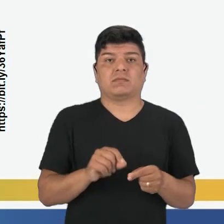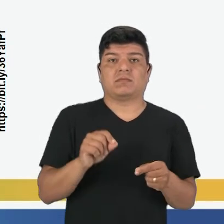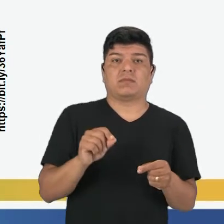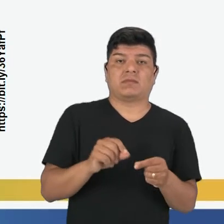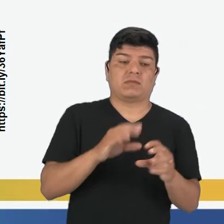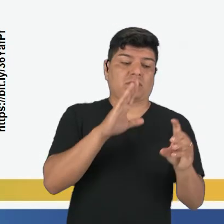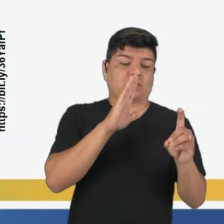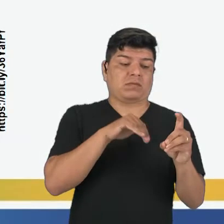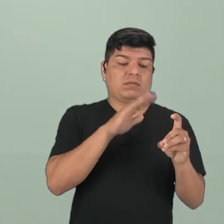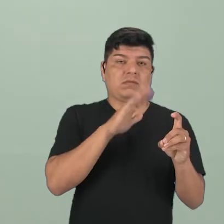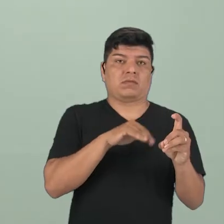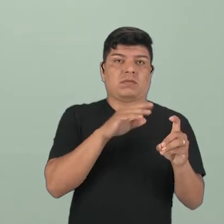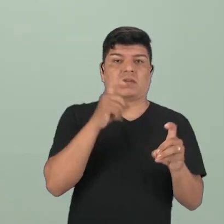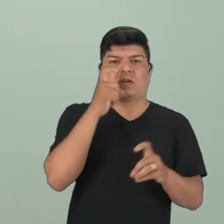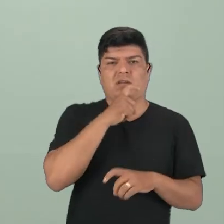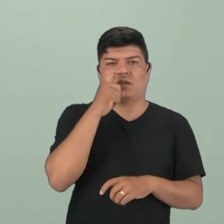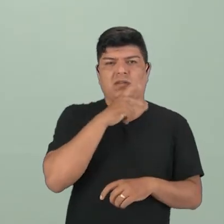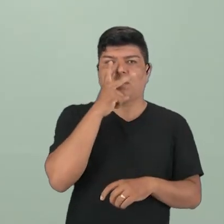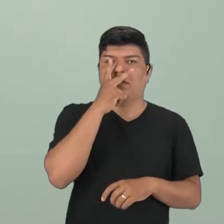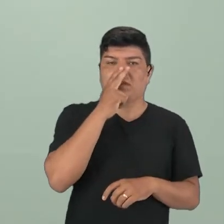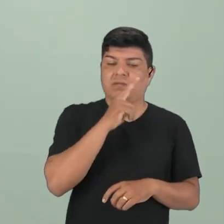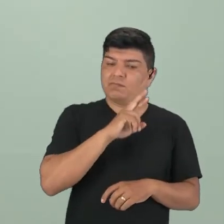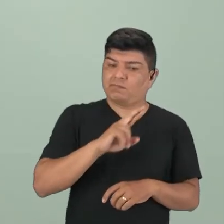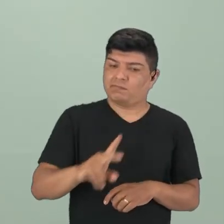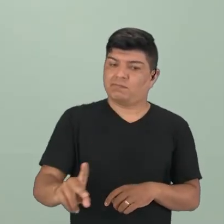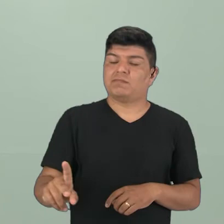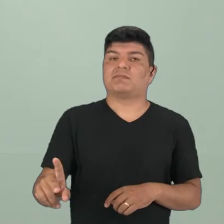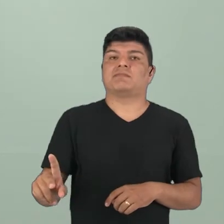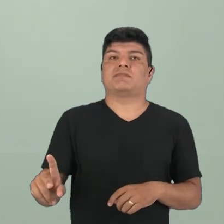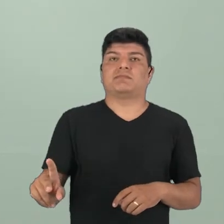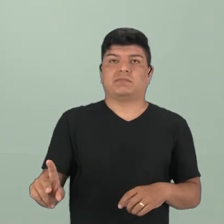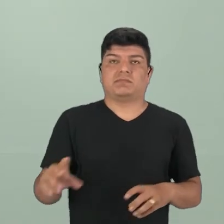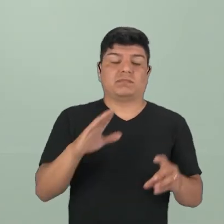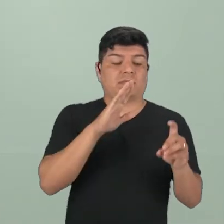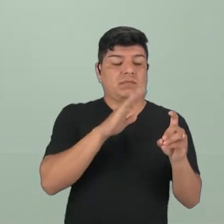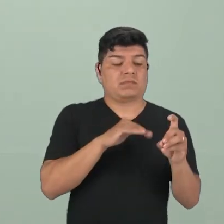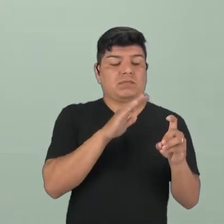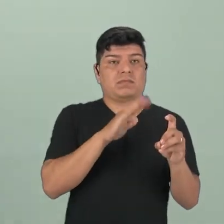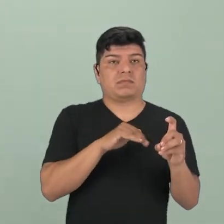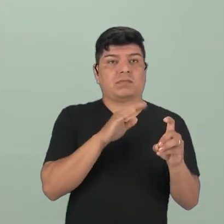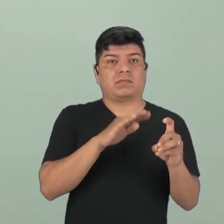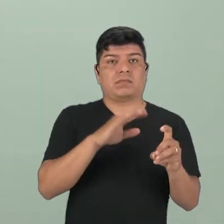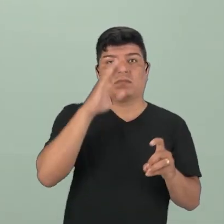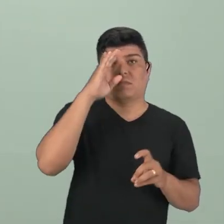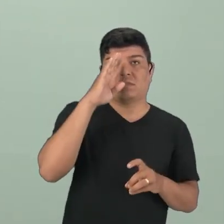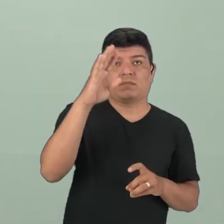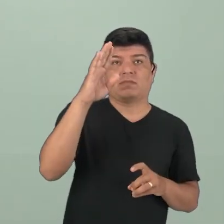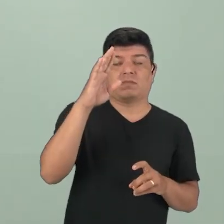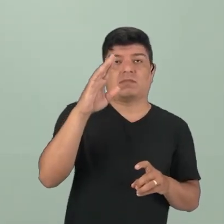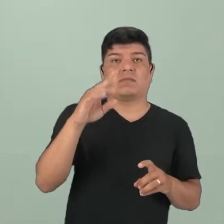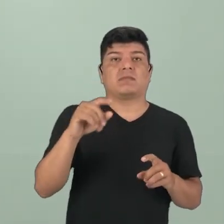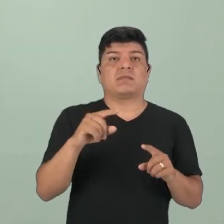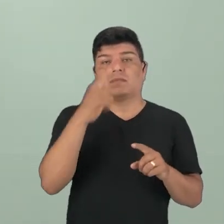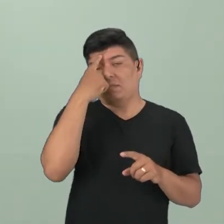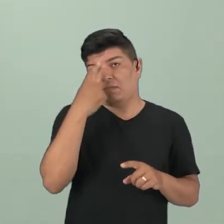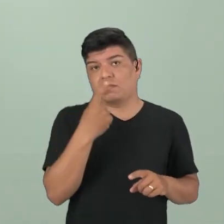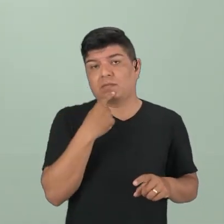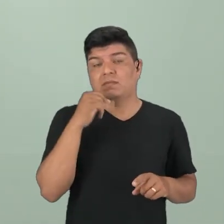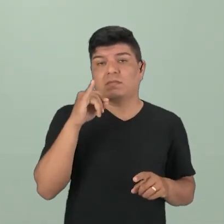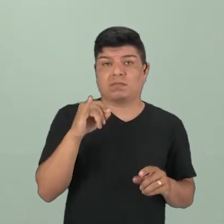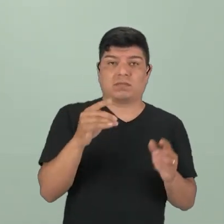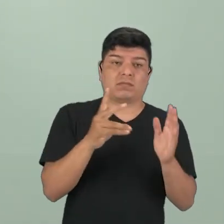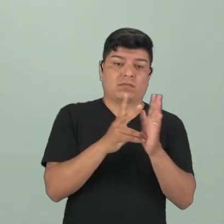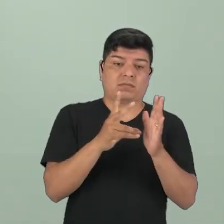fala em mito, que é uma mentira. Não é. O mito, ele é imagético, é uma imagem. Se o índio